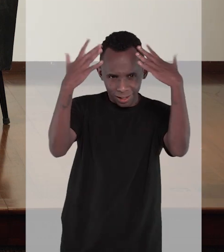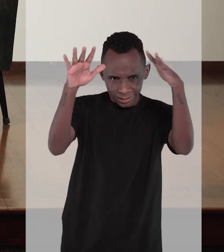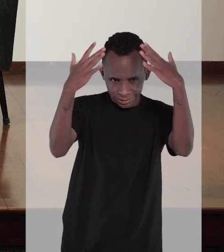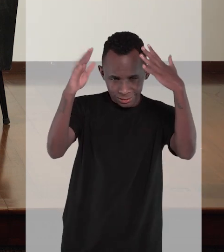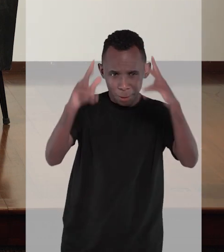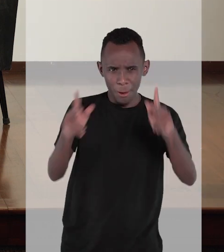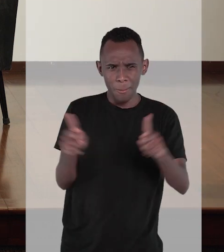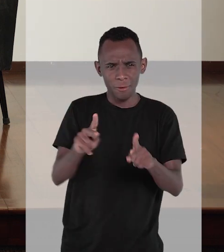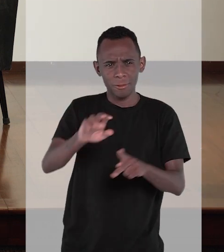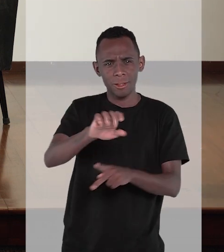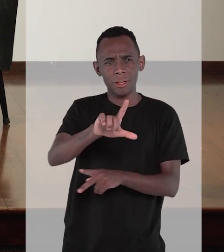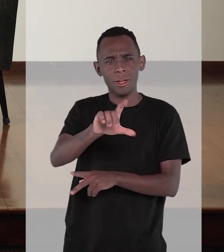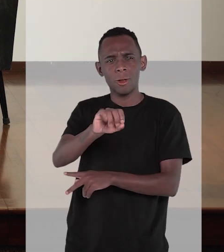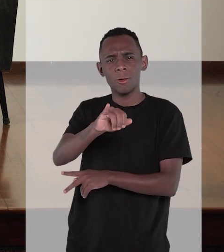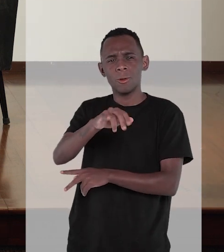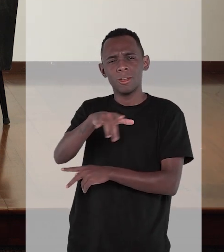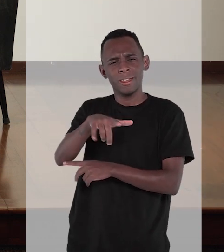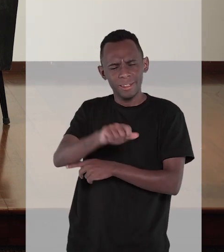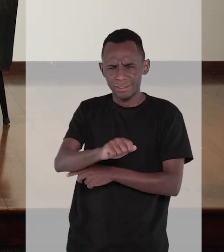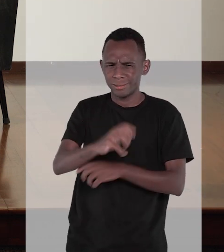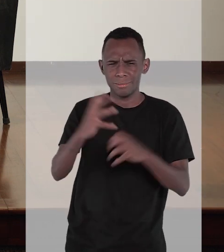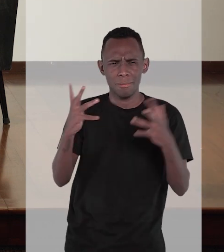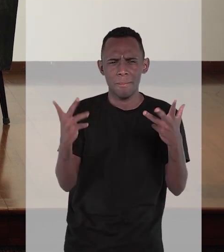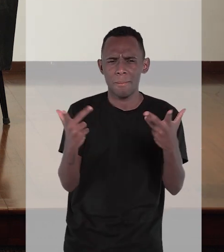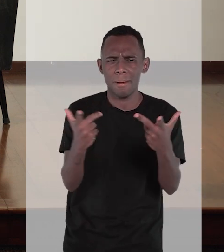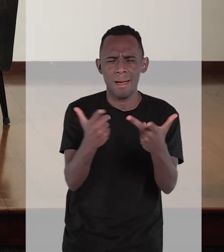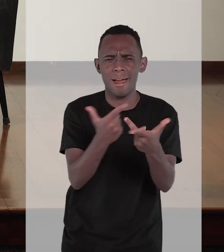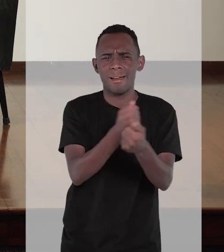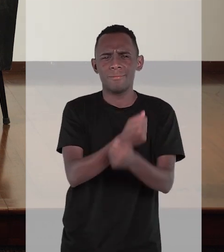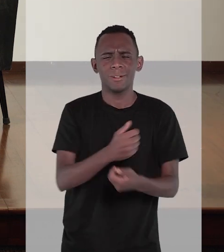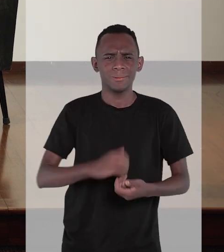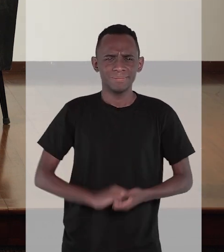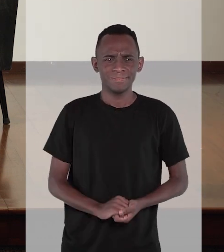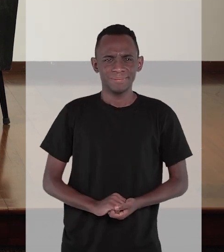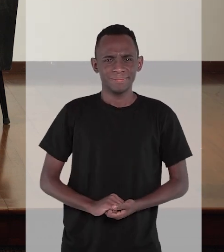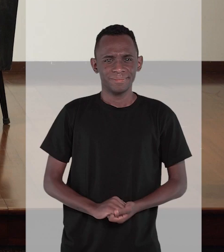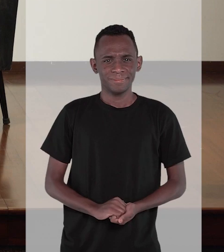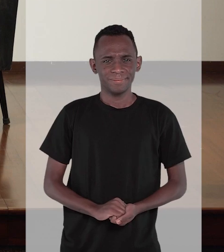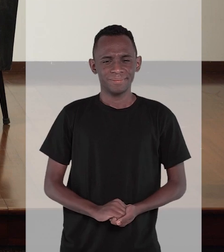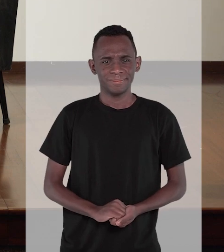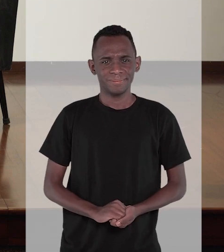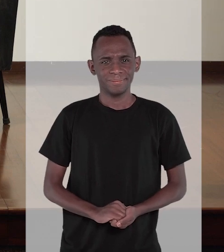Queria pedir uma salva de palmas para a professora Heloísa Starling, maravilhosa, que acabou de entrar aqui.